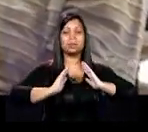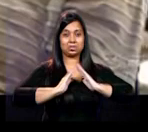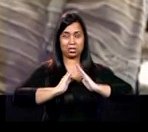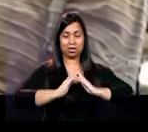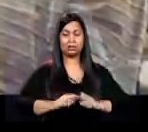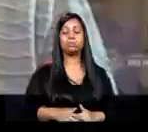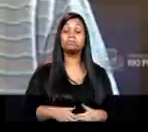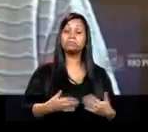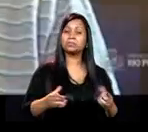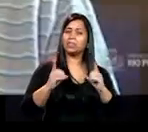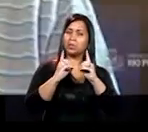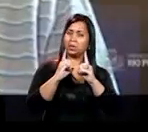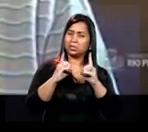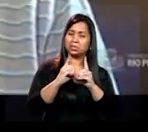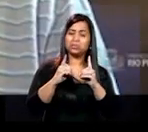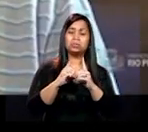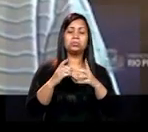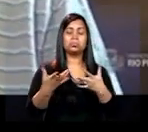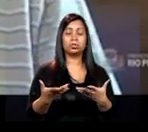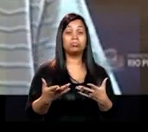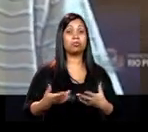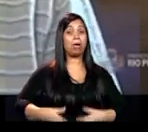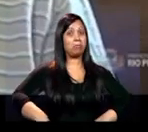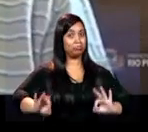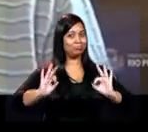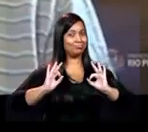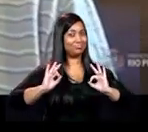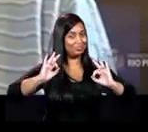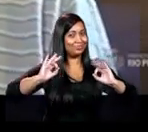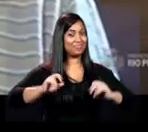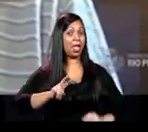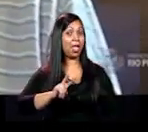em casa. O atendimento é VIP.